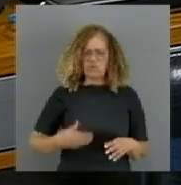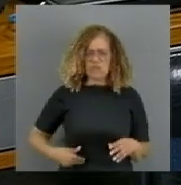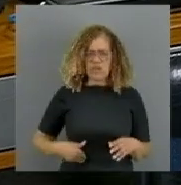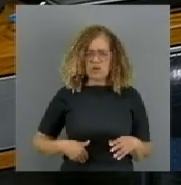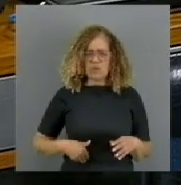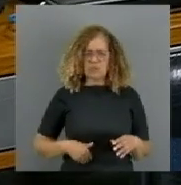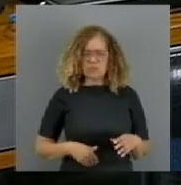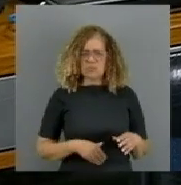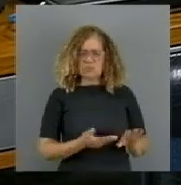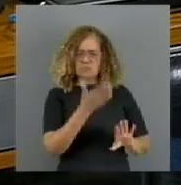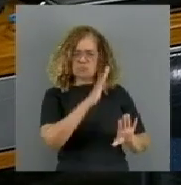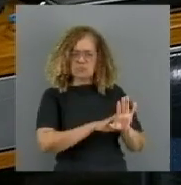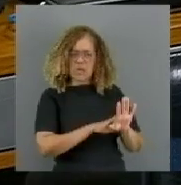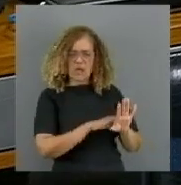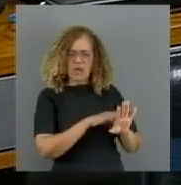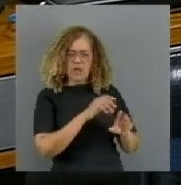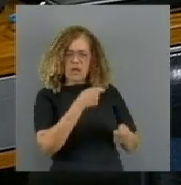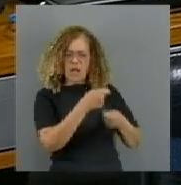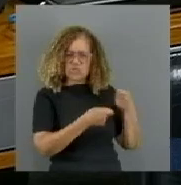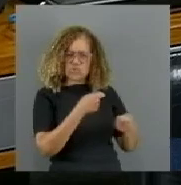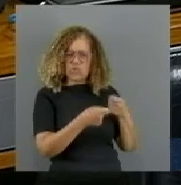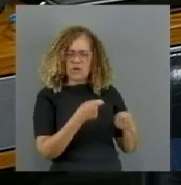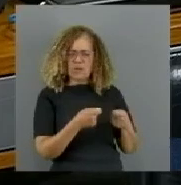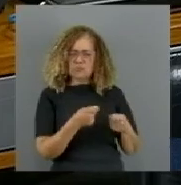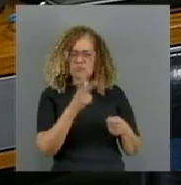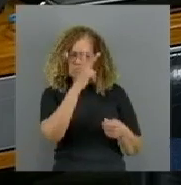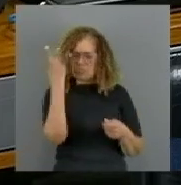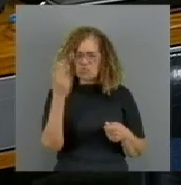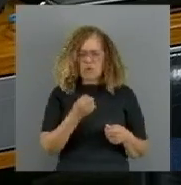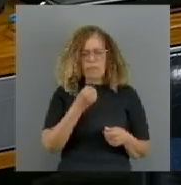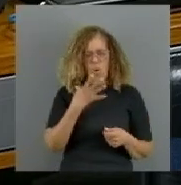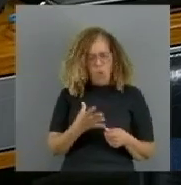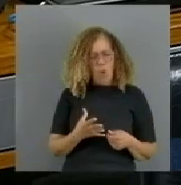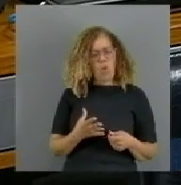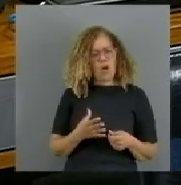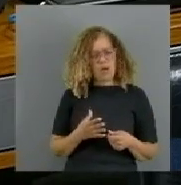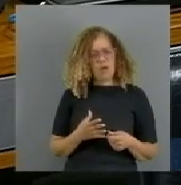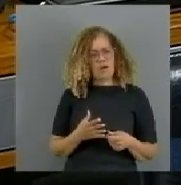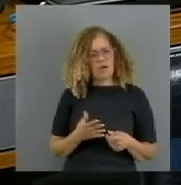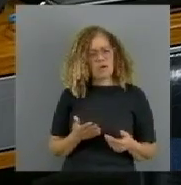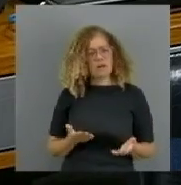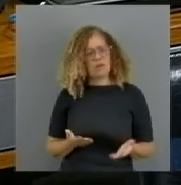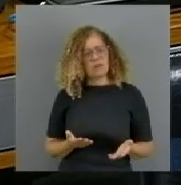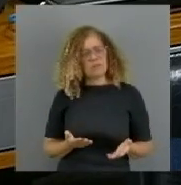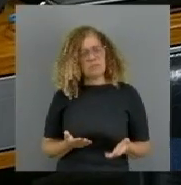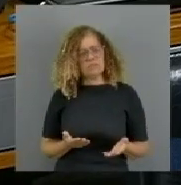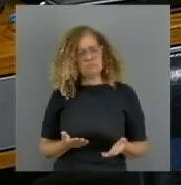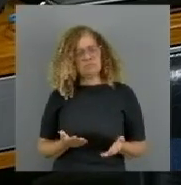articulando a votação, pessoas boas, inclusive o senhor Mansur, pessoa do nível excelente,